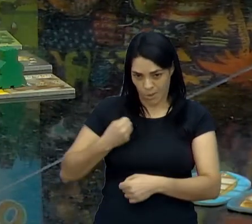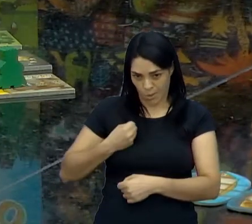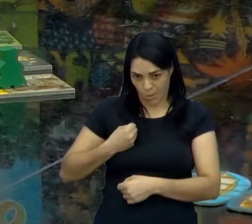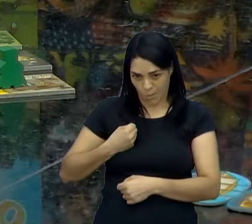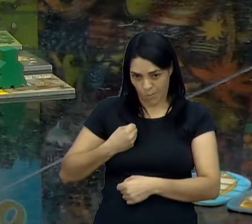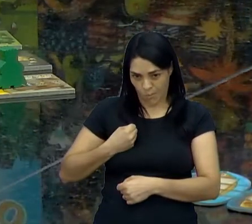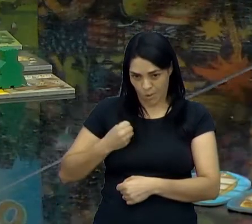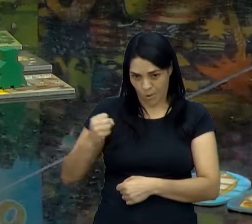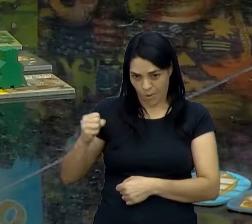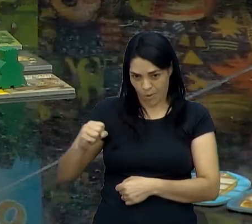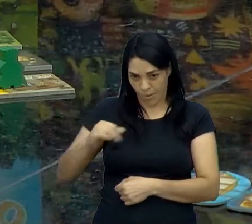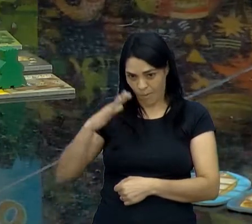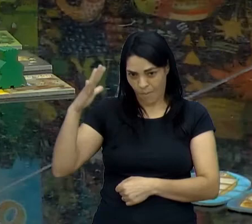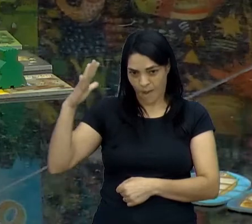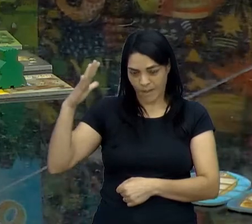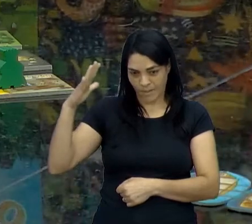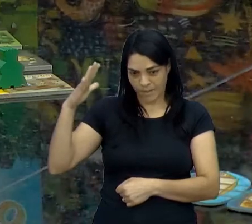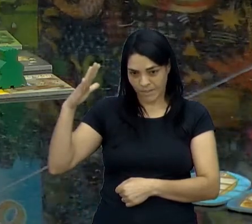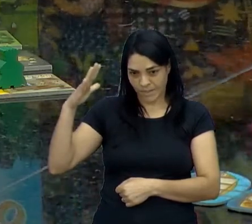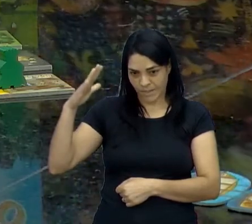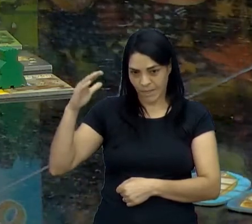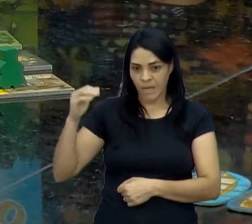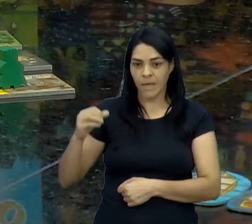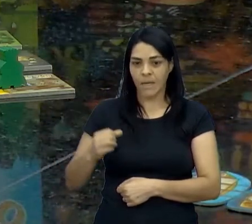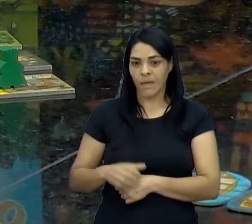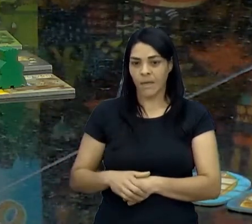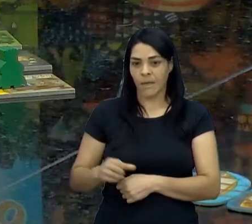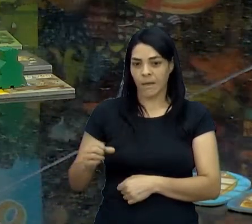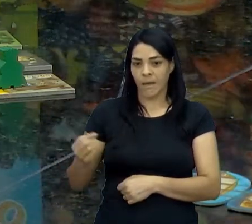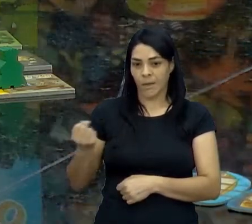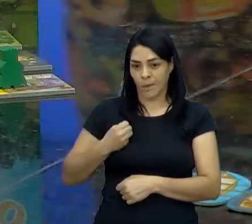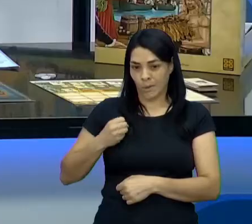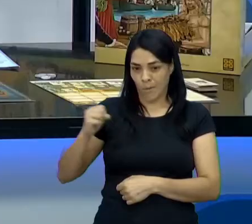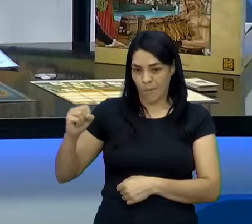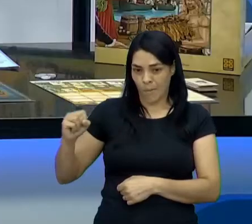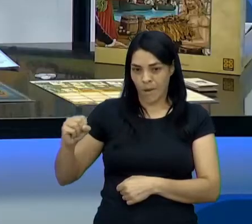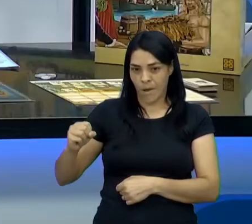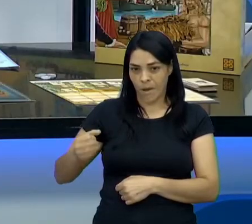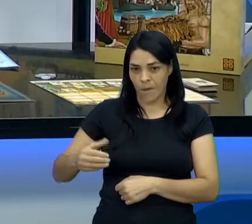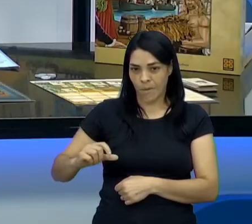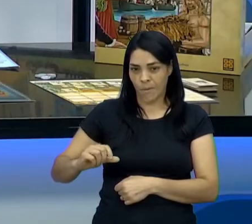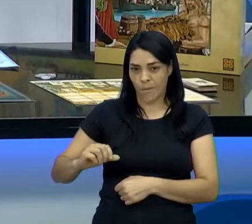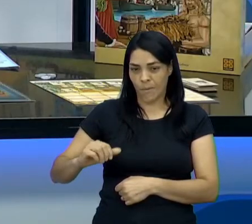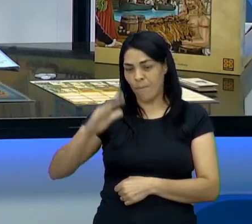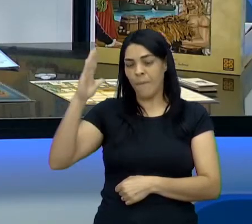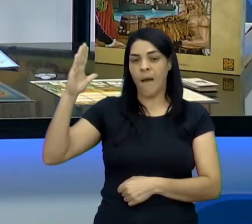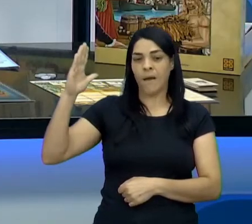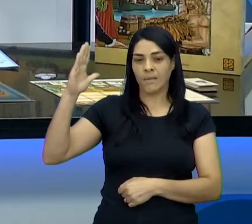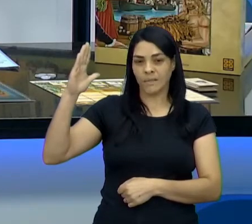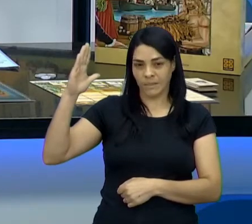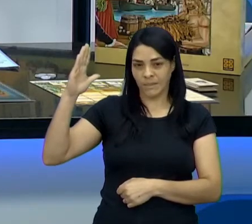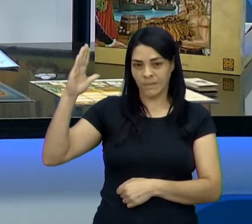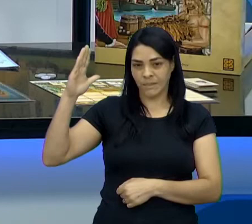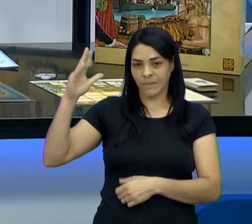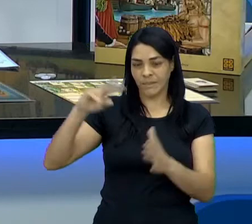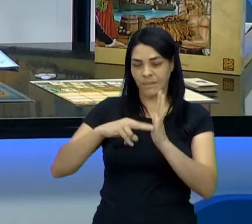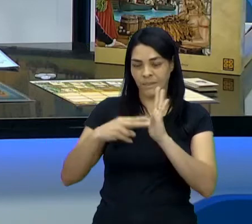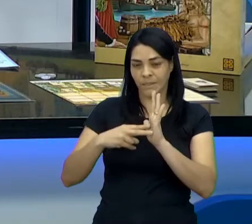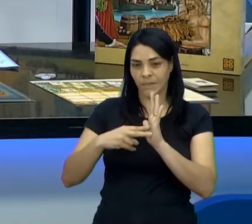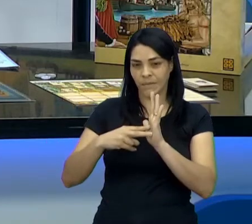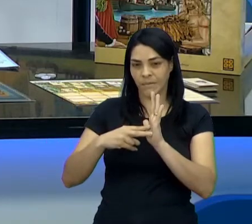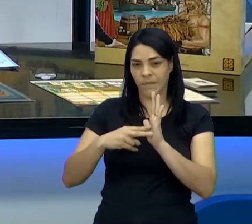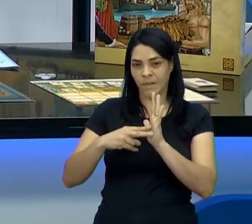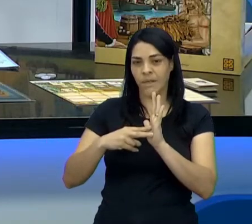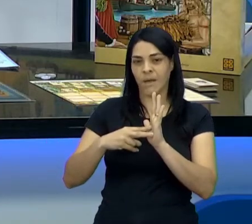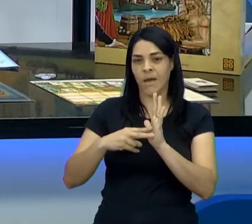maiores são as peças mais valiosas. Só que quando você pega uma peça mais valiosa, você é o último a escolher depois no outro turno. Então